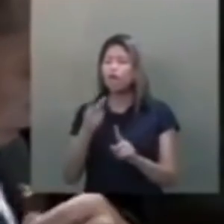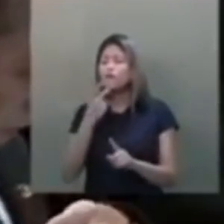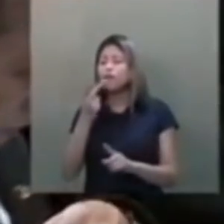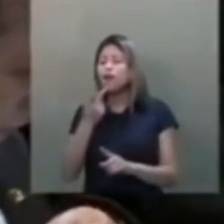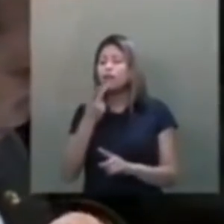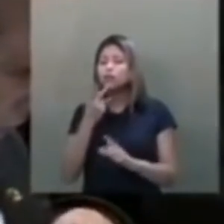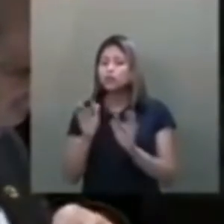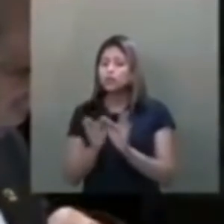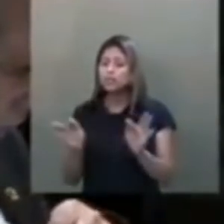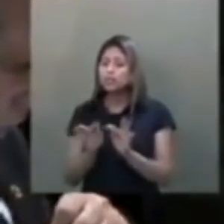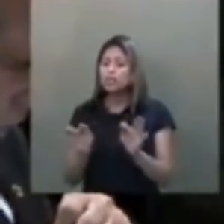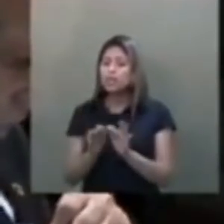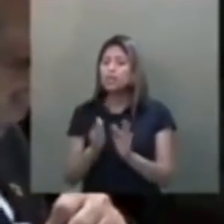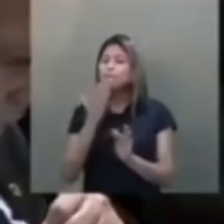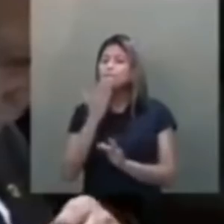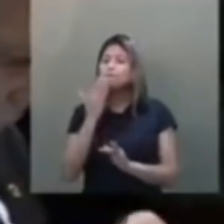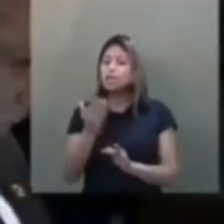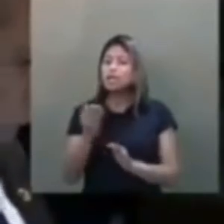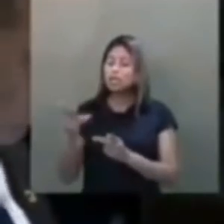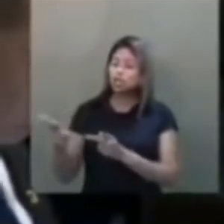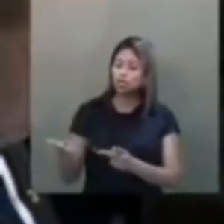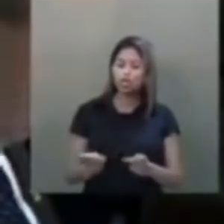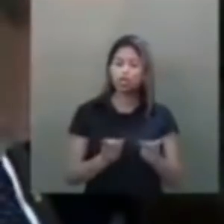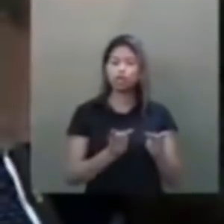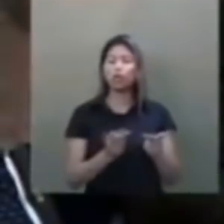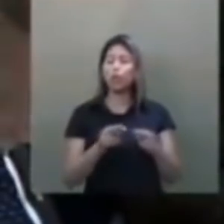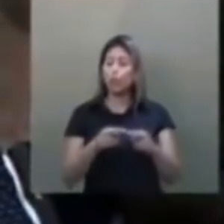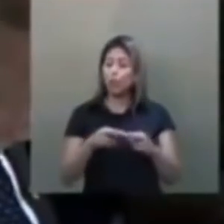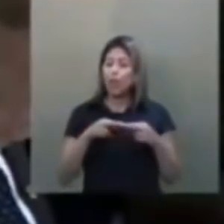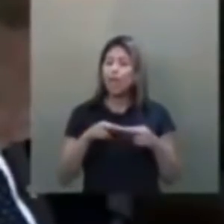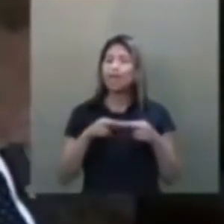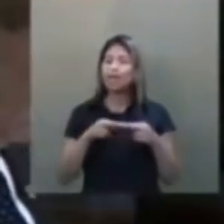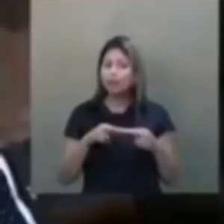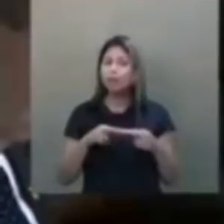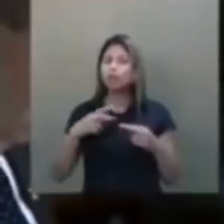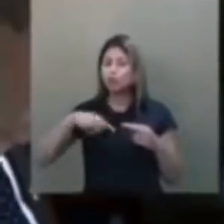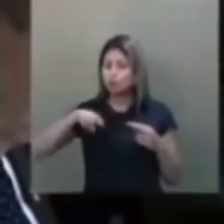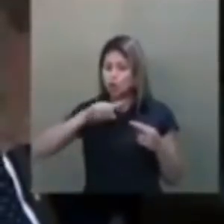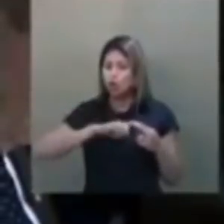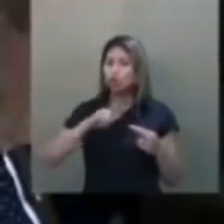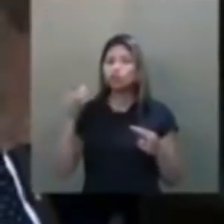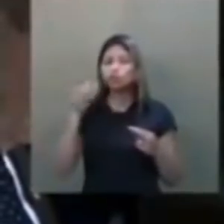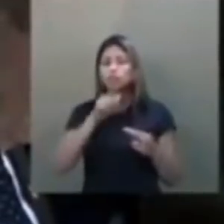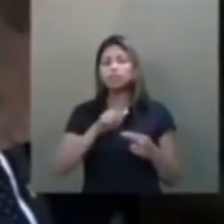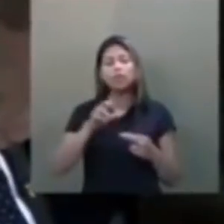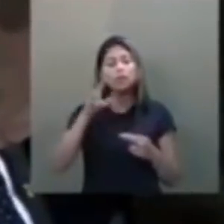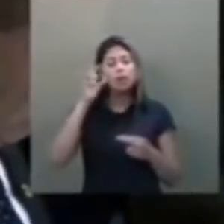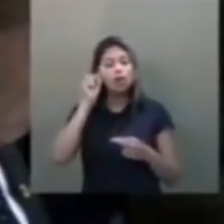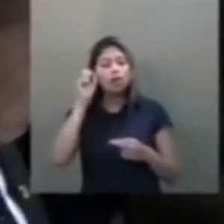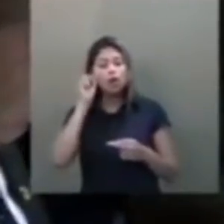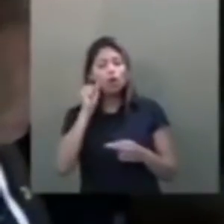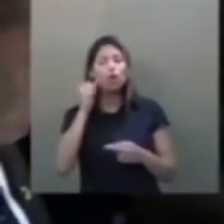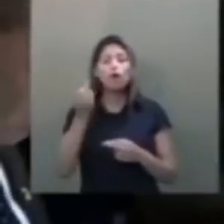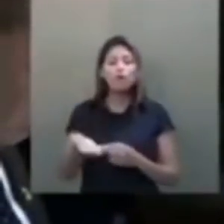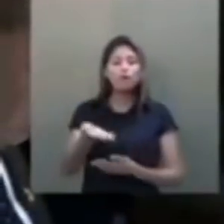pedido de convite, um requerimento para que a gente possa ouvir o ministro